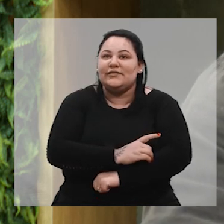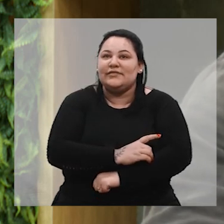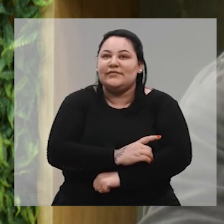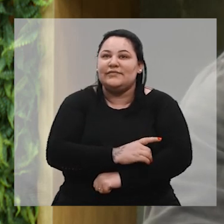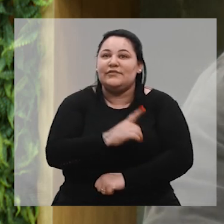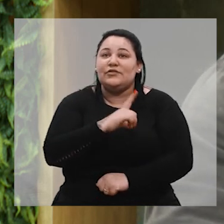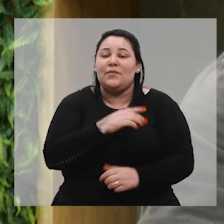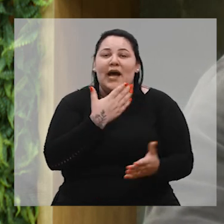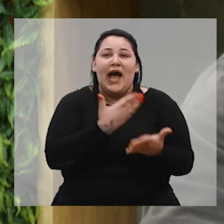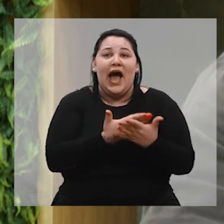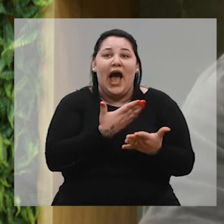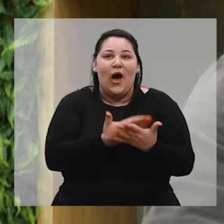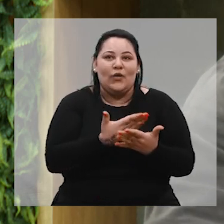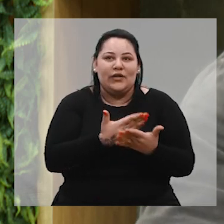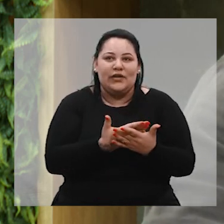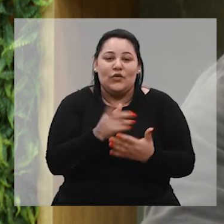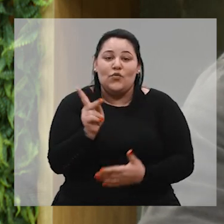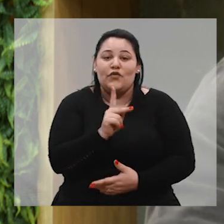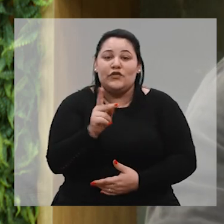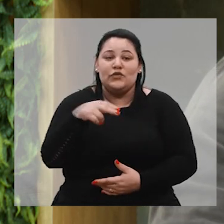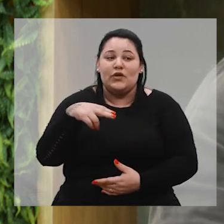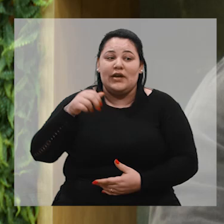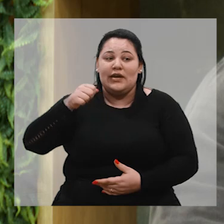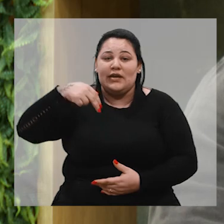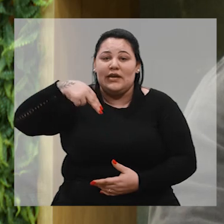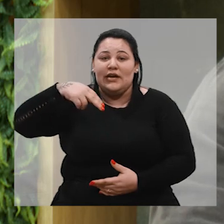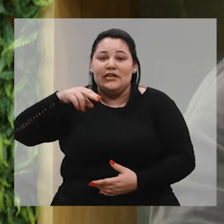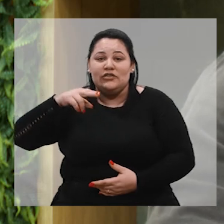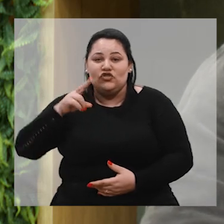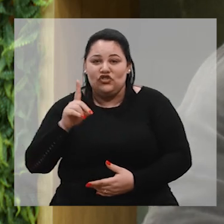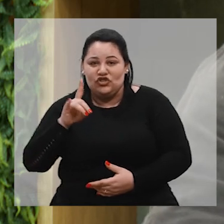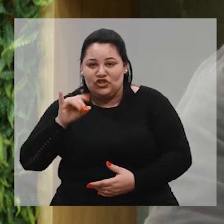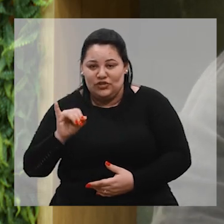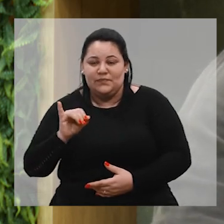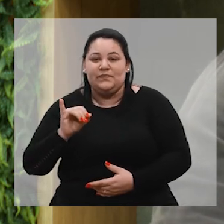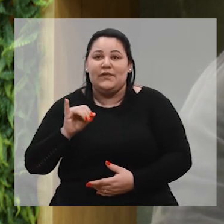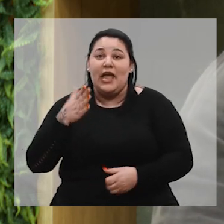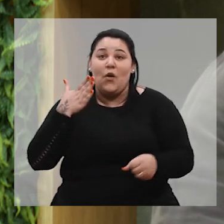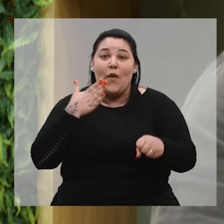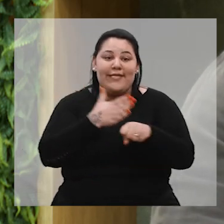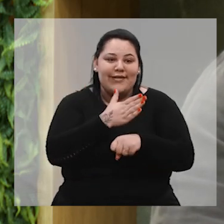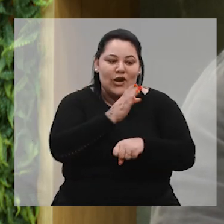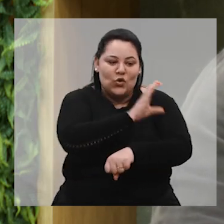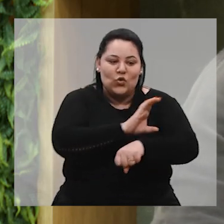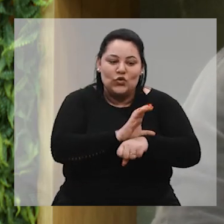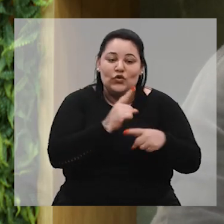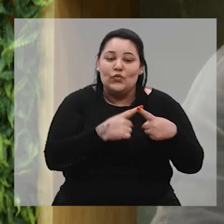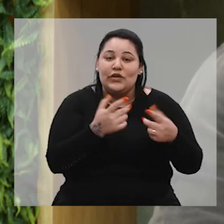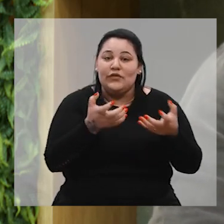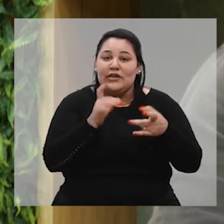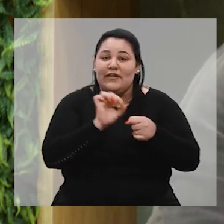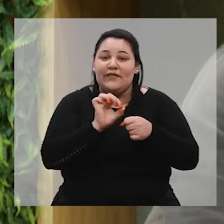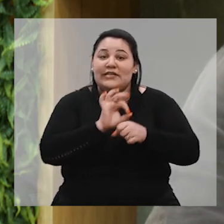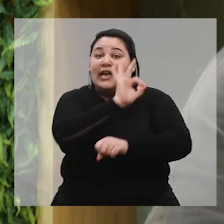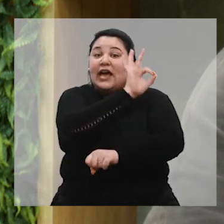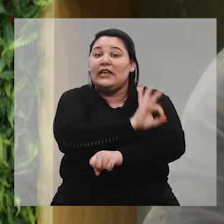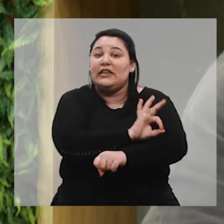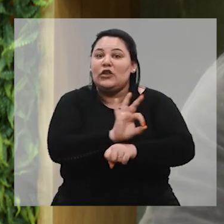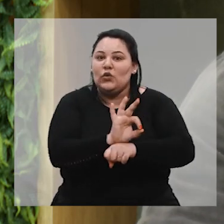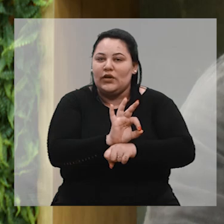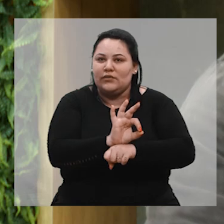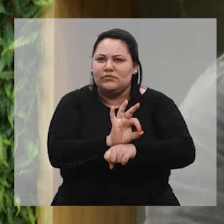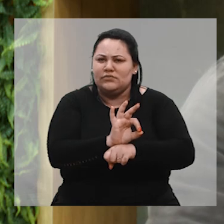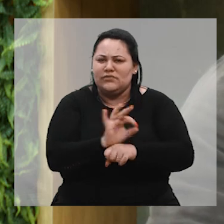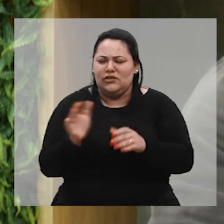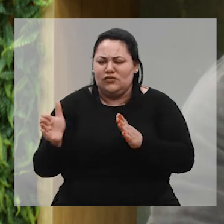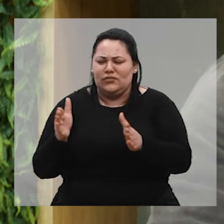pré-vestibular, eu lembro do dia, exatamente hoje, foi uma aula de Grécia com o professor Nandi, já falecido professor Nandi. Eu entrei no cursinho porque eu